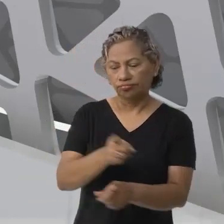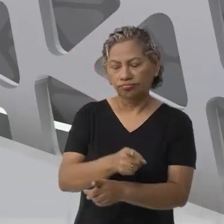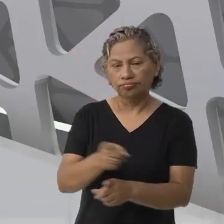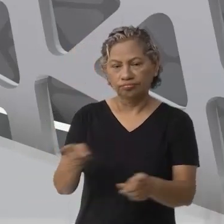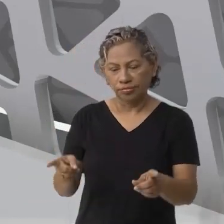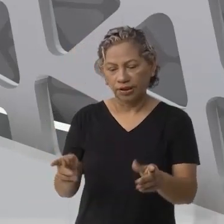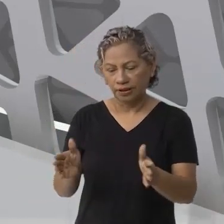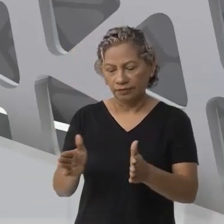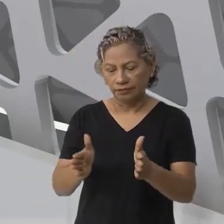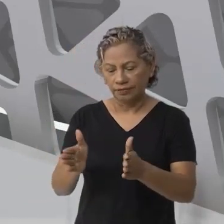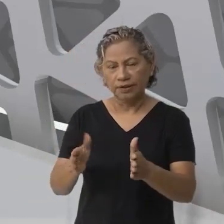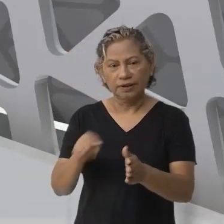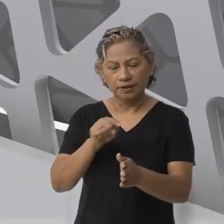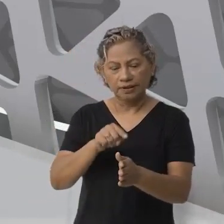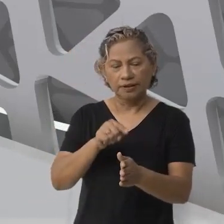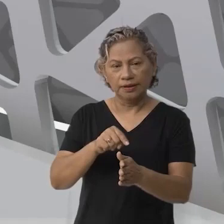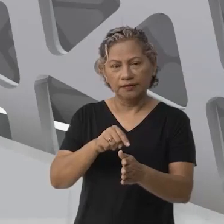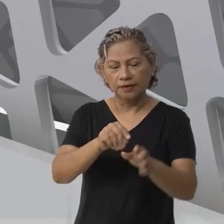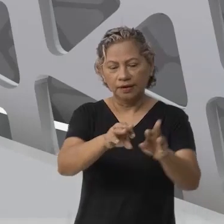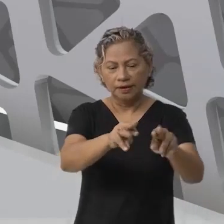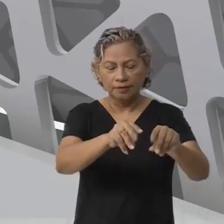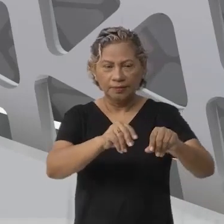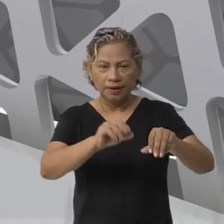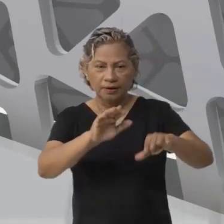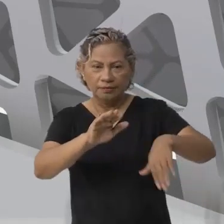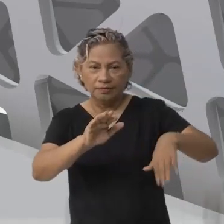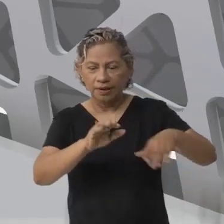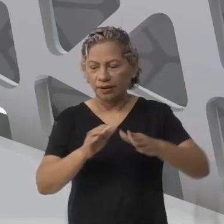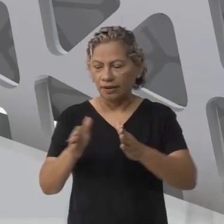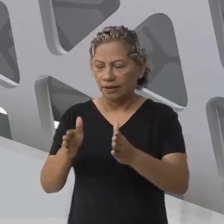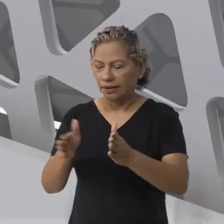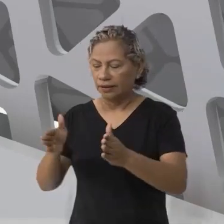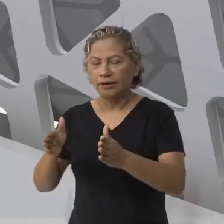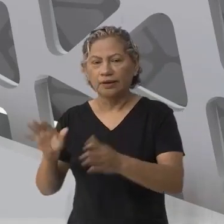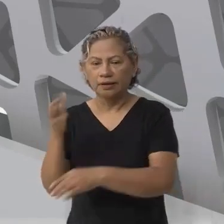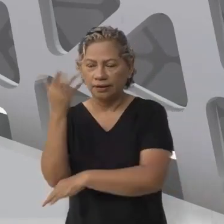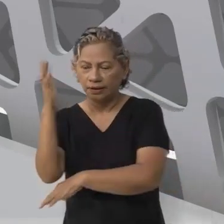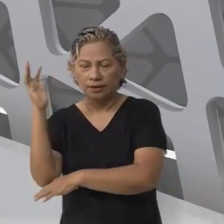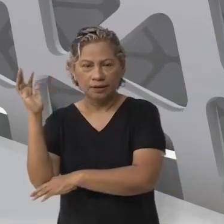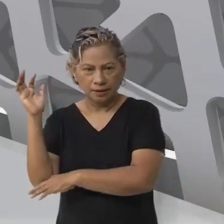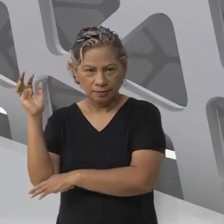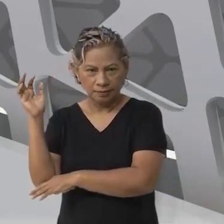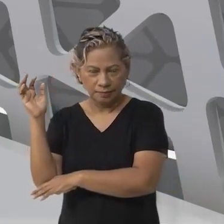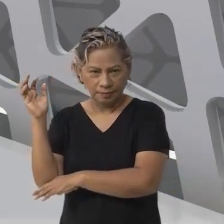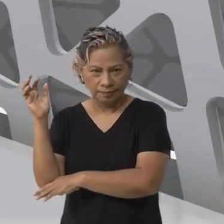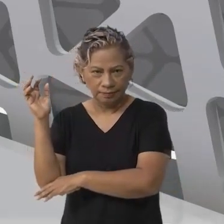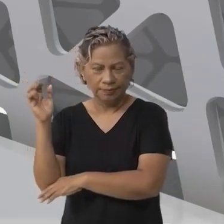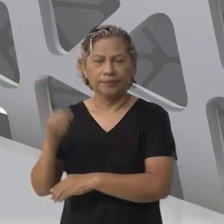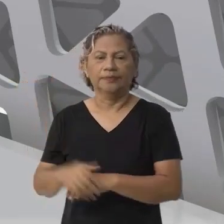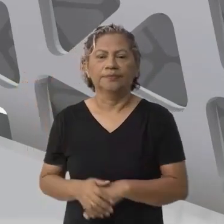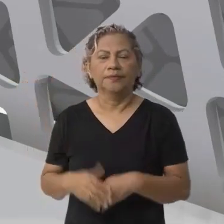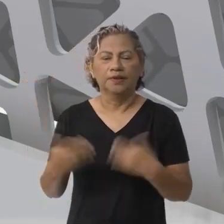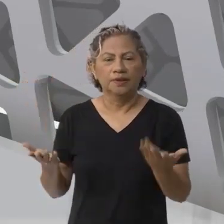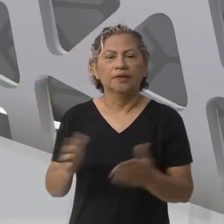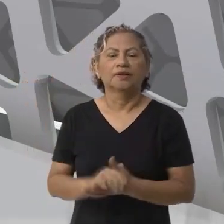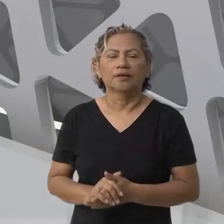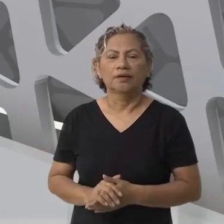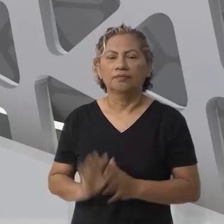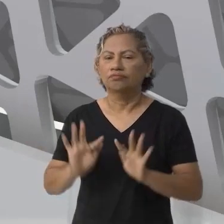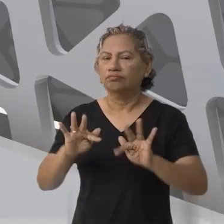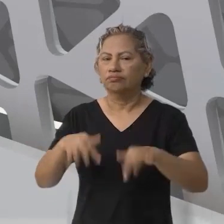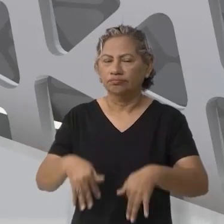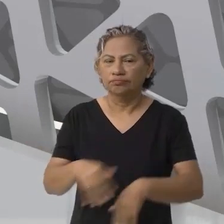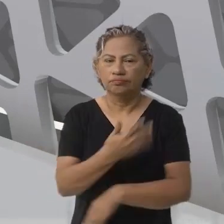a vegetação da restinga, que ela fica na transição entre a praia, entre o mar e também a Mata